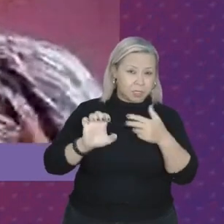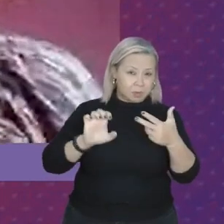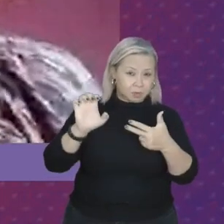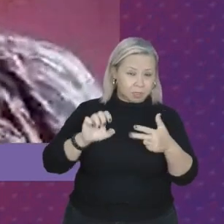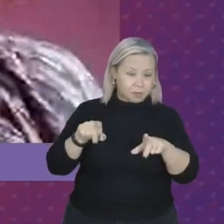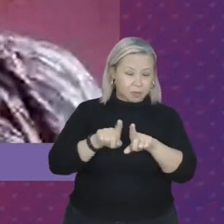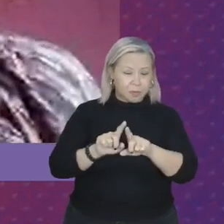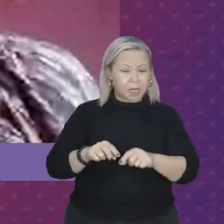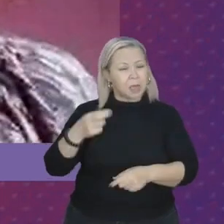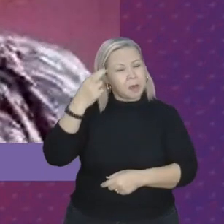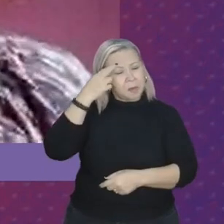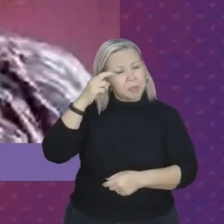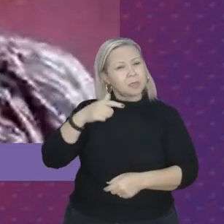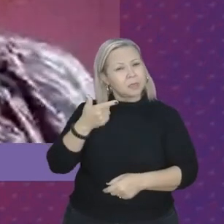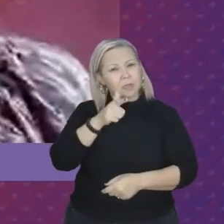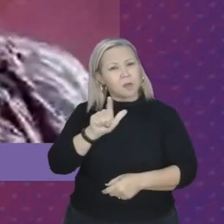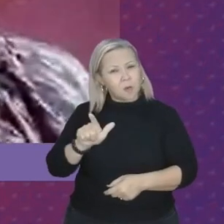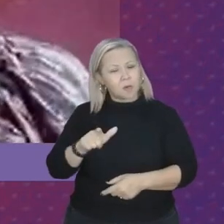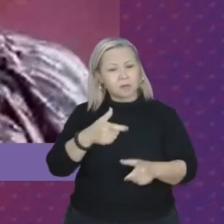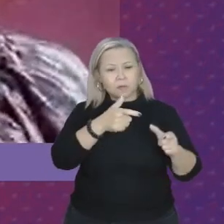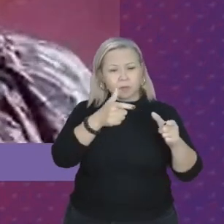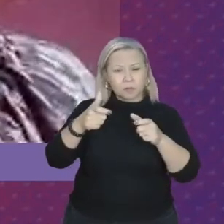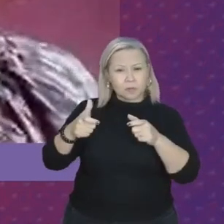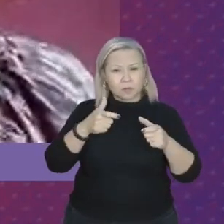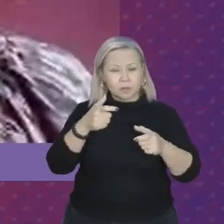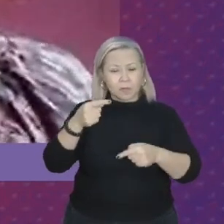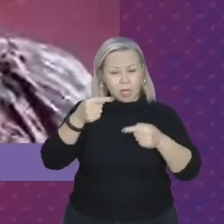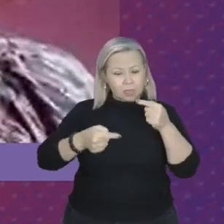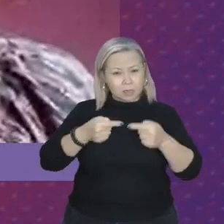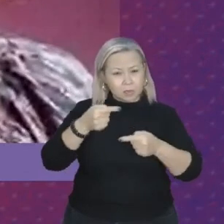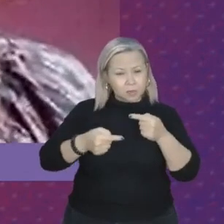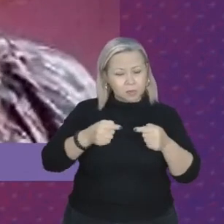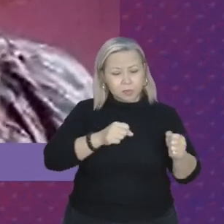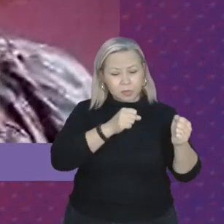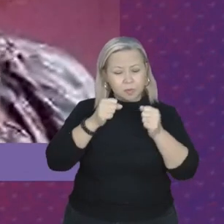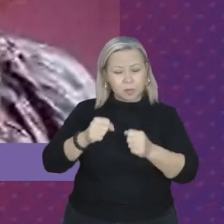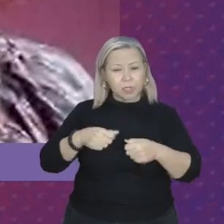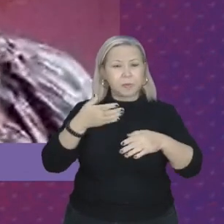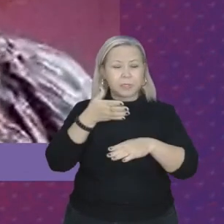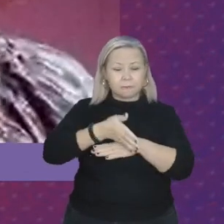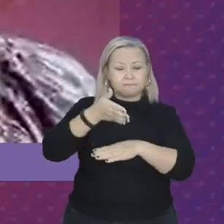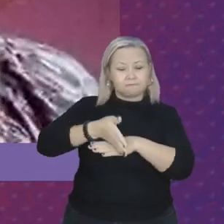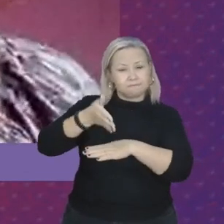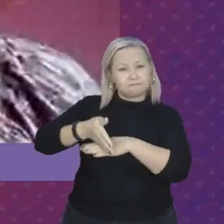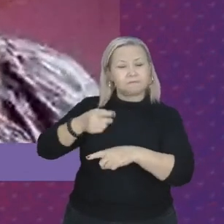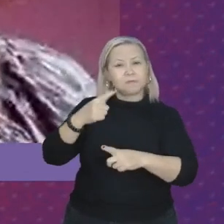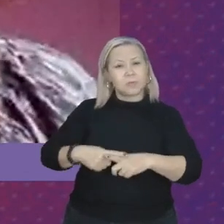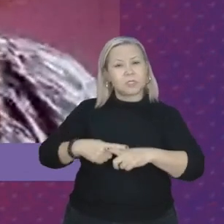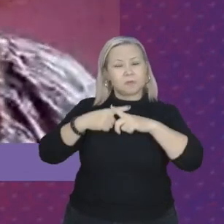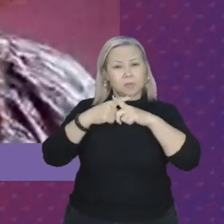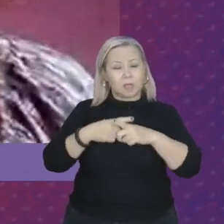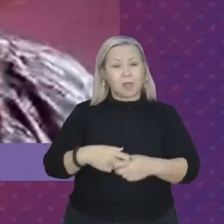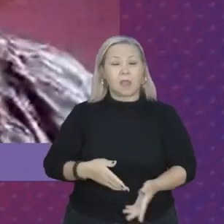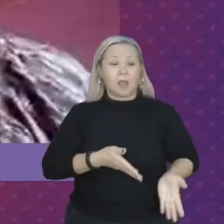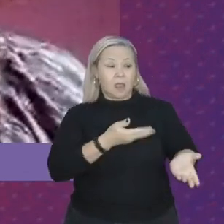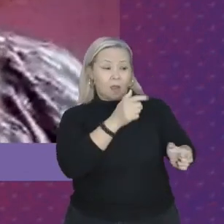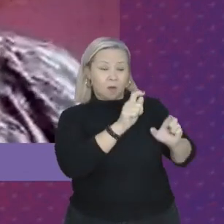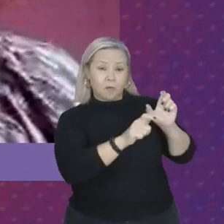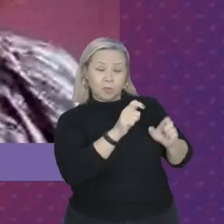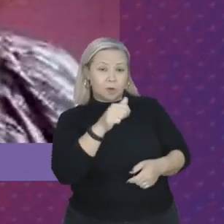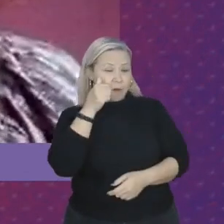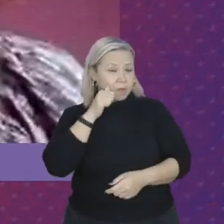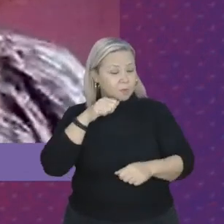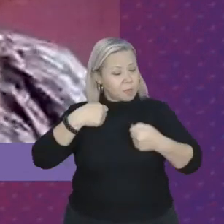existem outros espaços de poder que a gente tem que disputar, né? Os jovens e as mulheres precisam ascender nos espaços de poder de